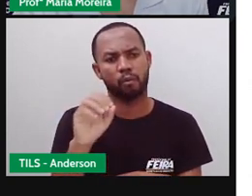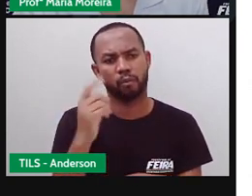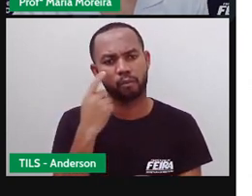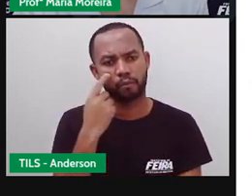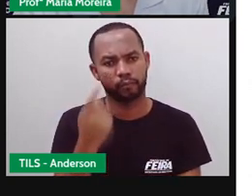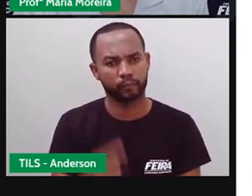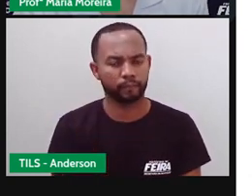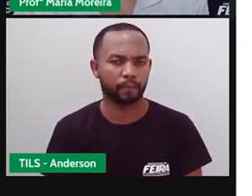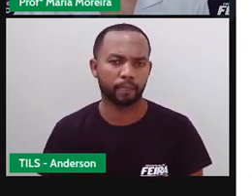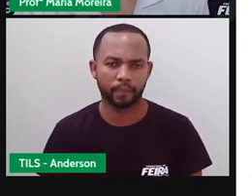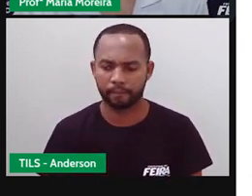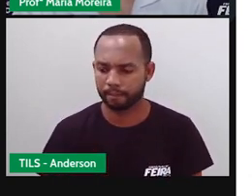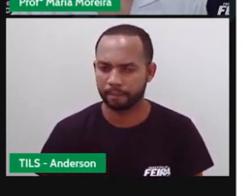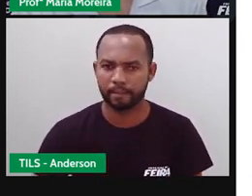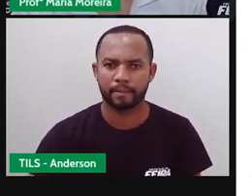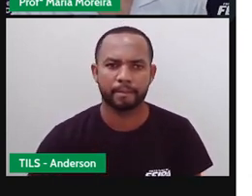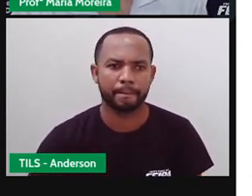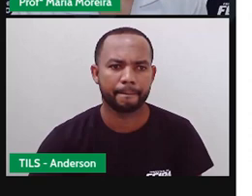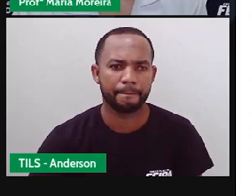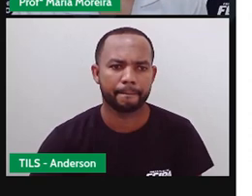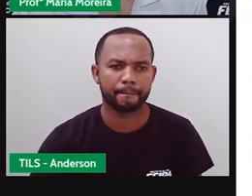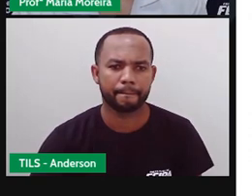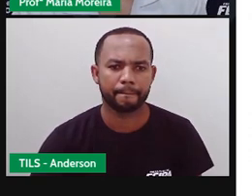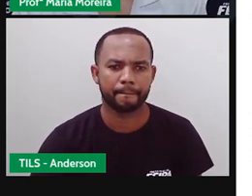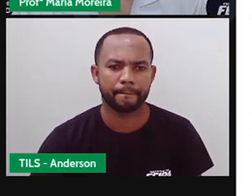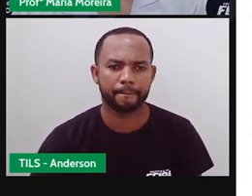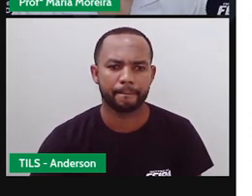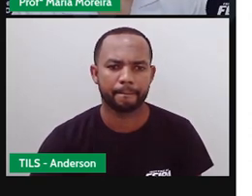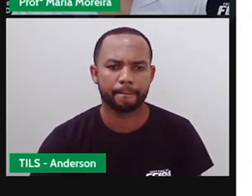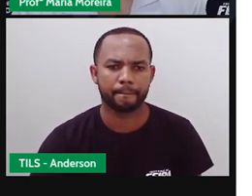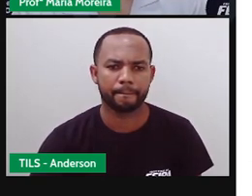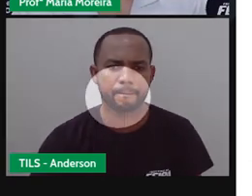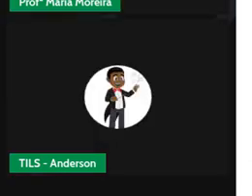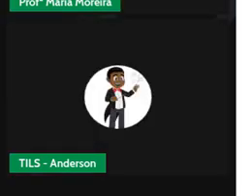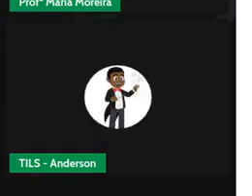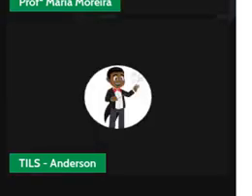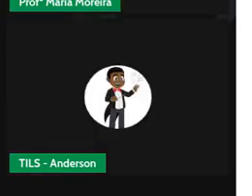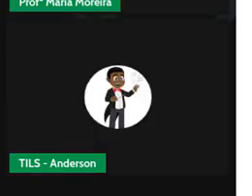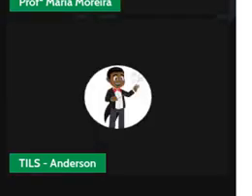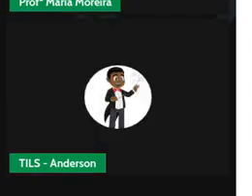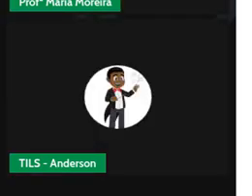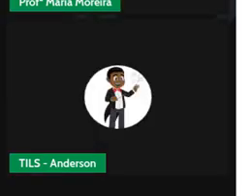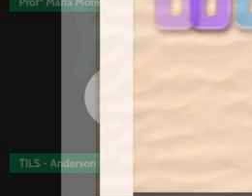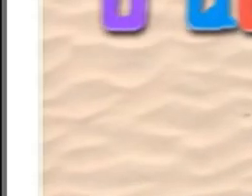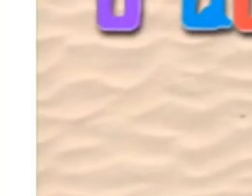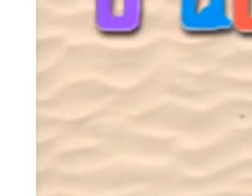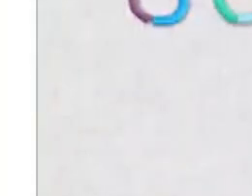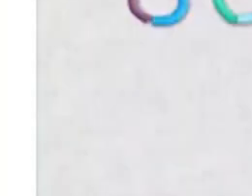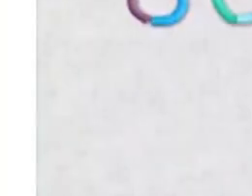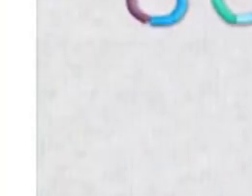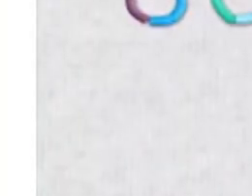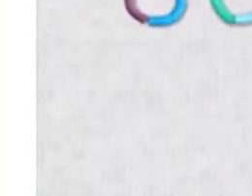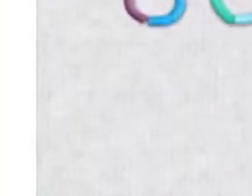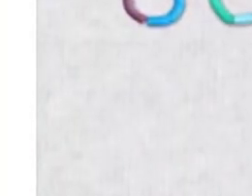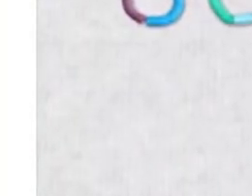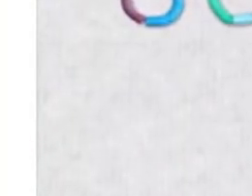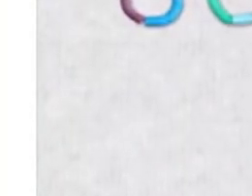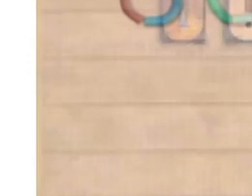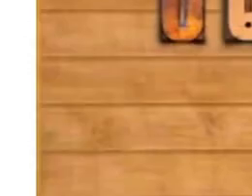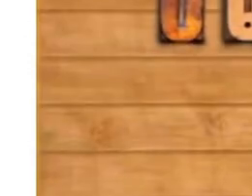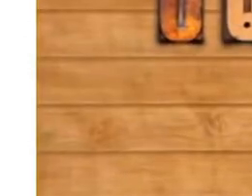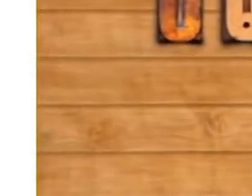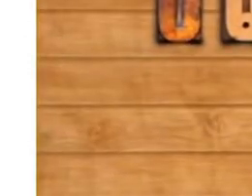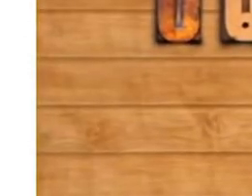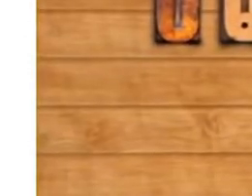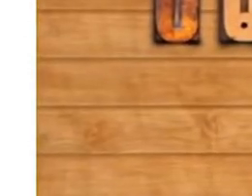e ainda assola fica deixar uma pergunta no ar ou seria na terra porque o